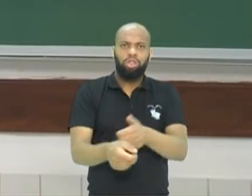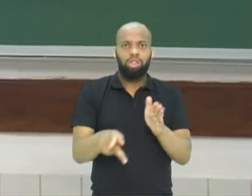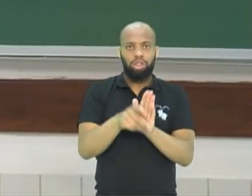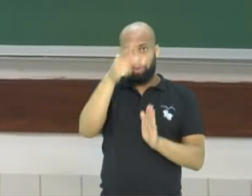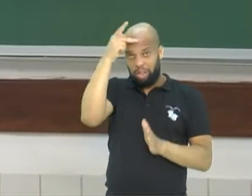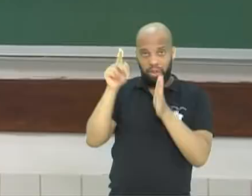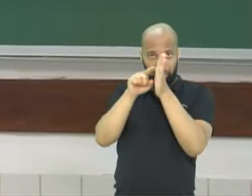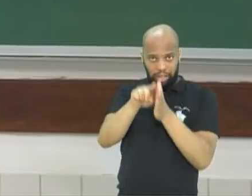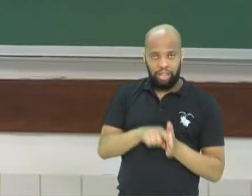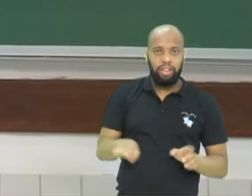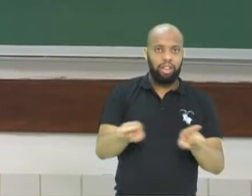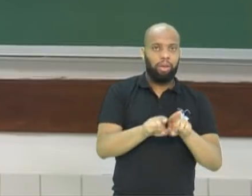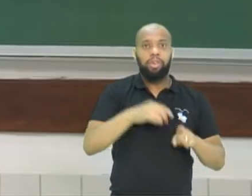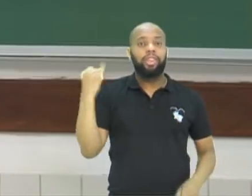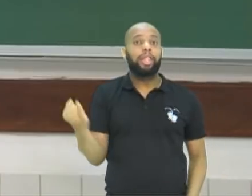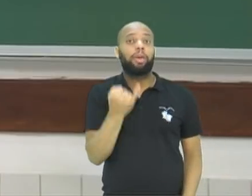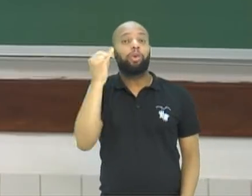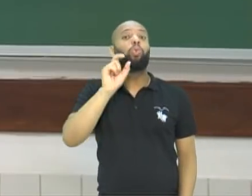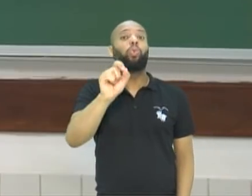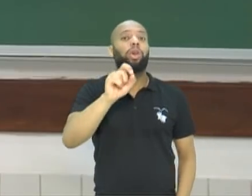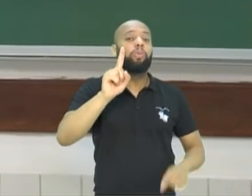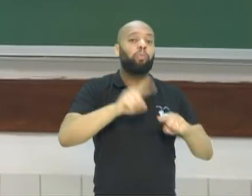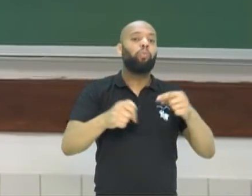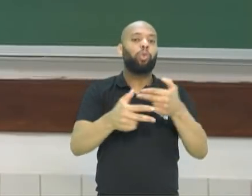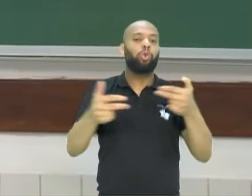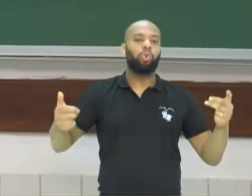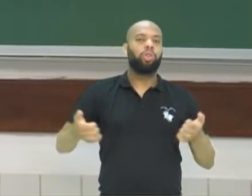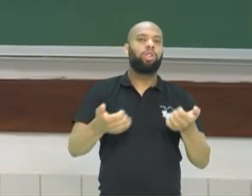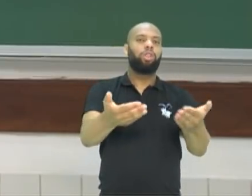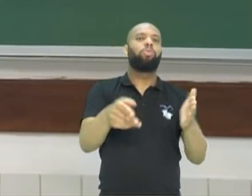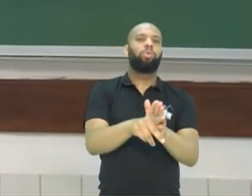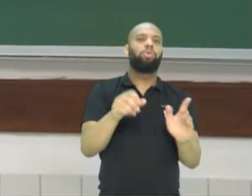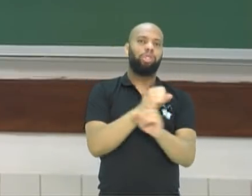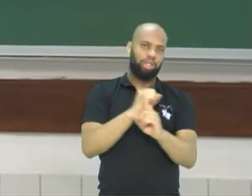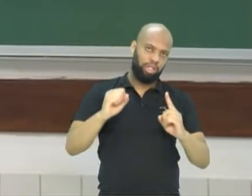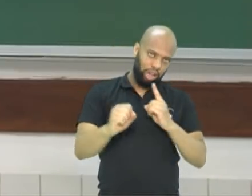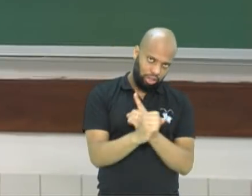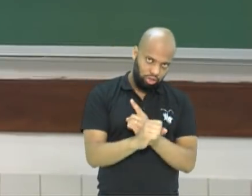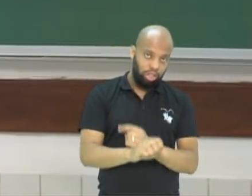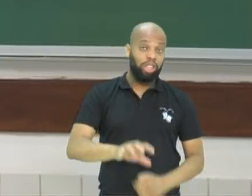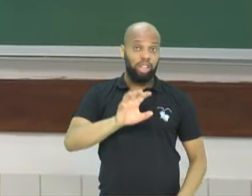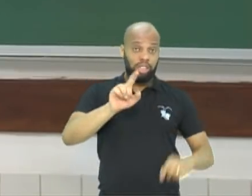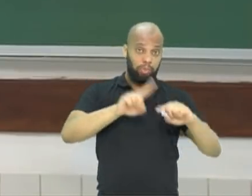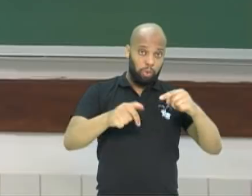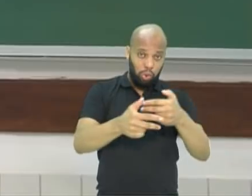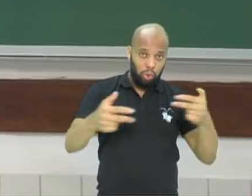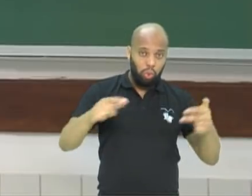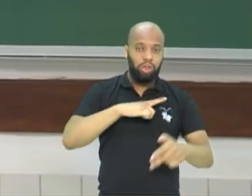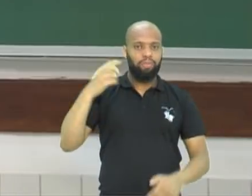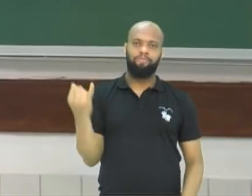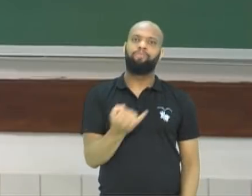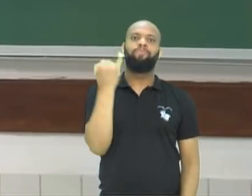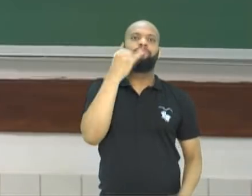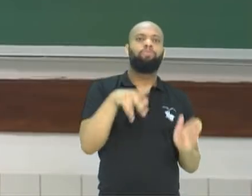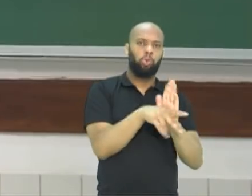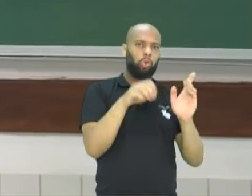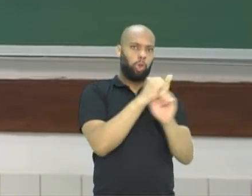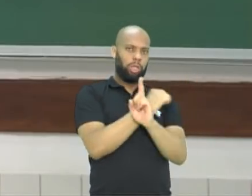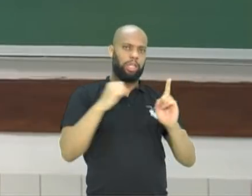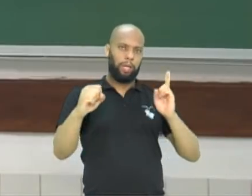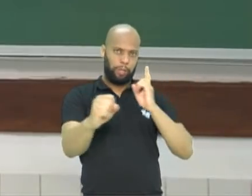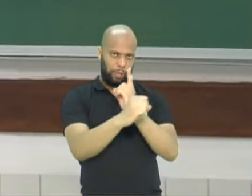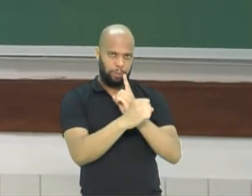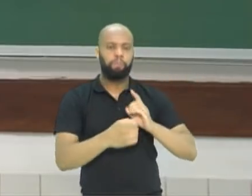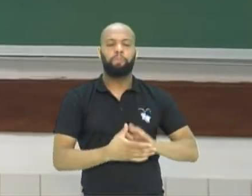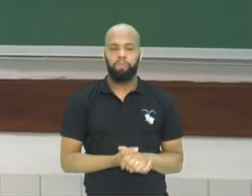pesquisador, né? O que importa é o produto que ele fez e que esse produto tenha relevância para a sociedade. Aqui,